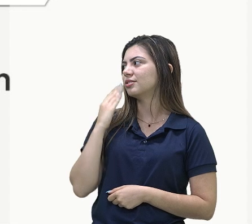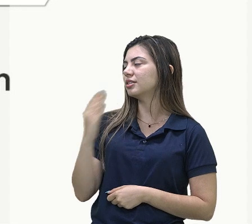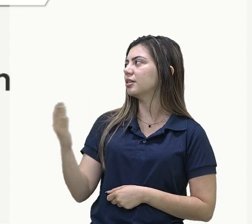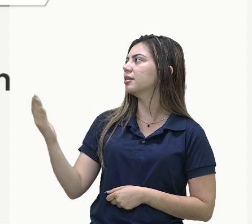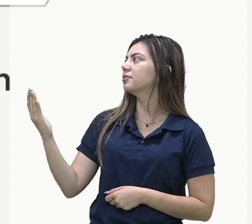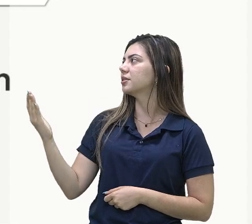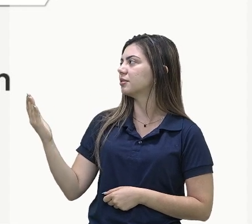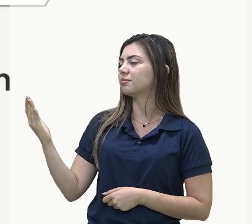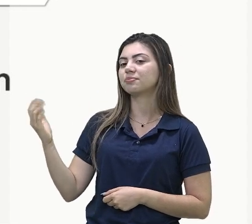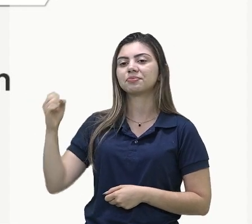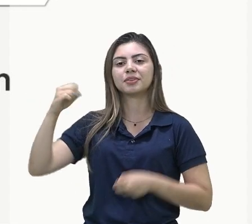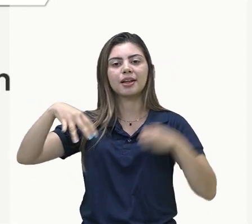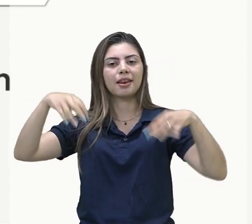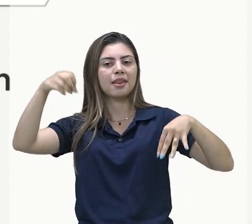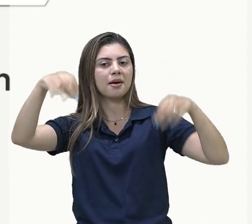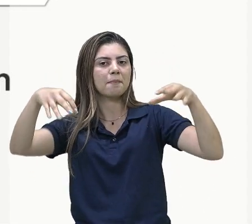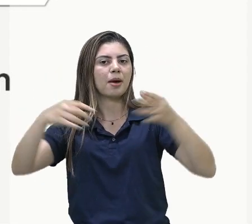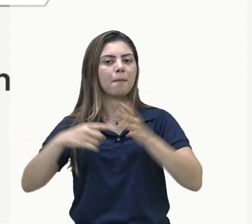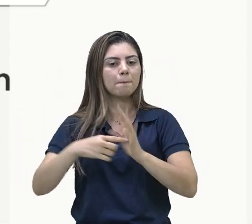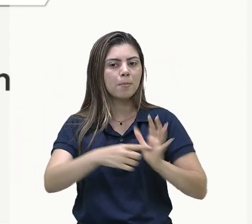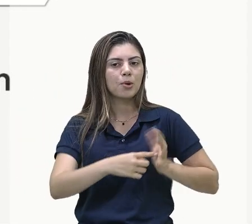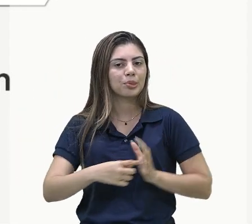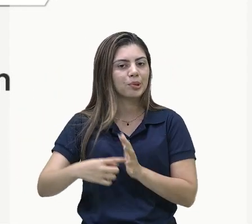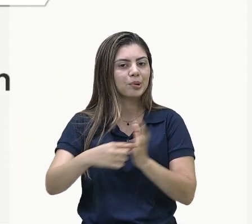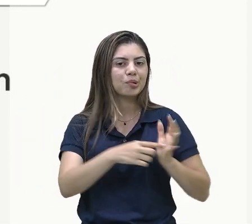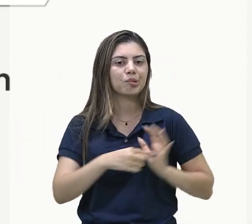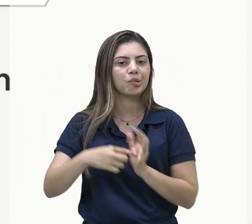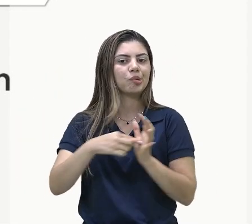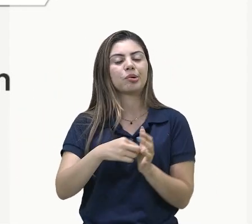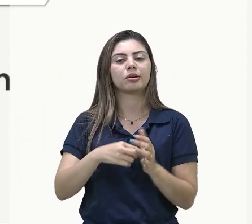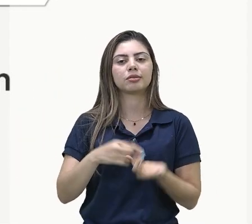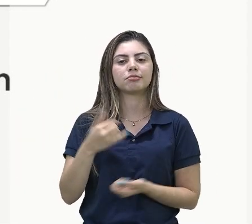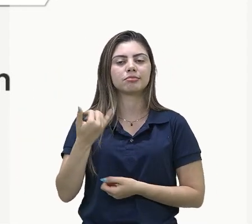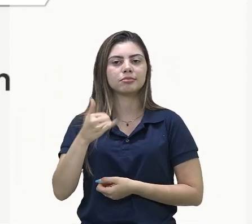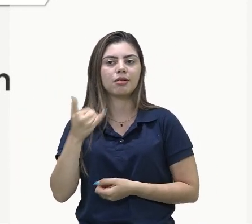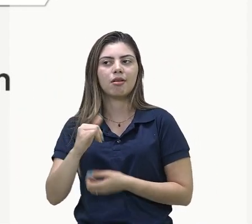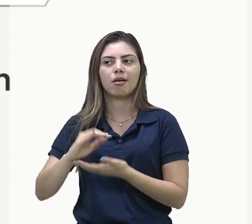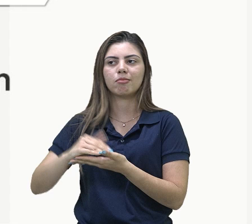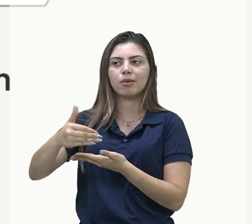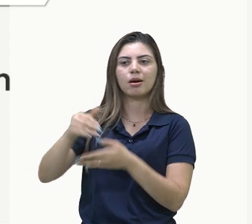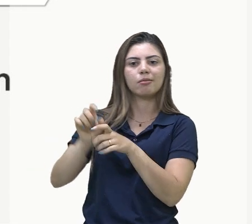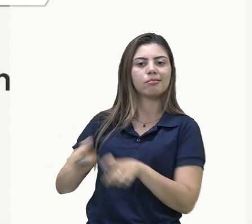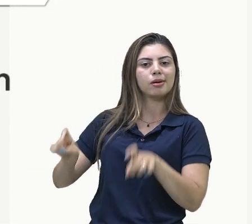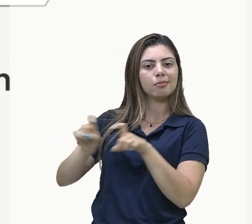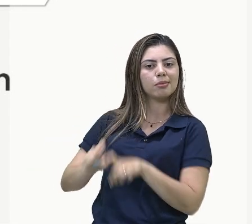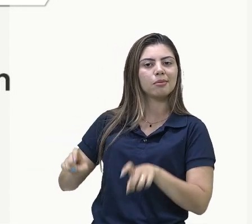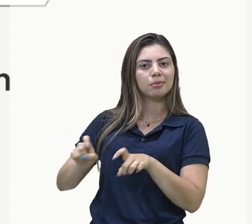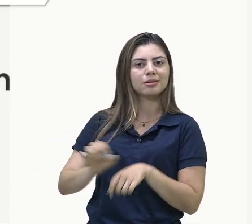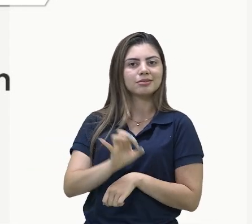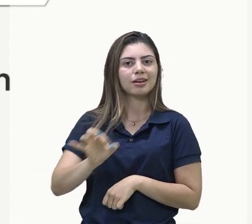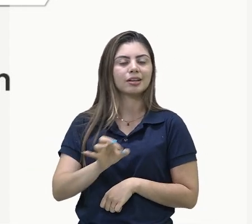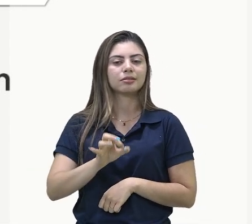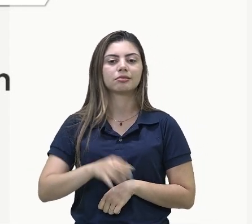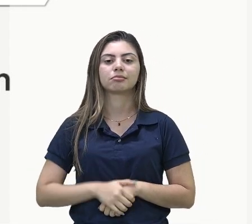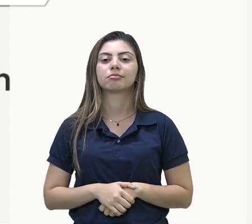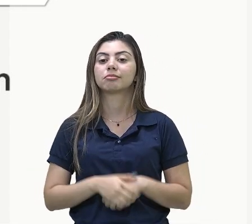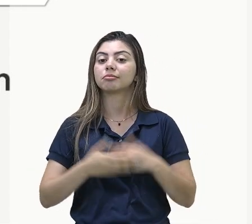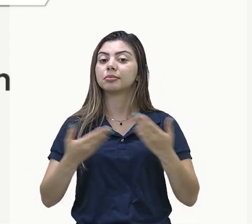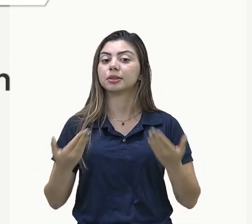as lâmpadas, motores elétricos, os dispositivos eletrônicos, logo,